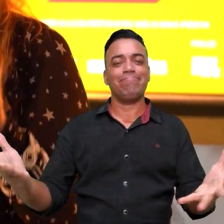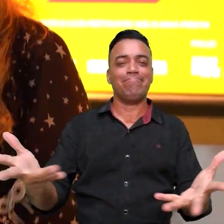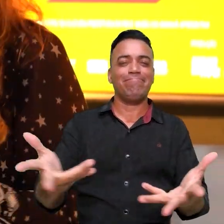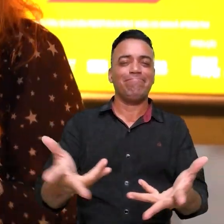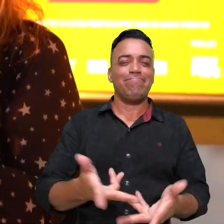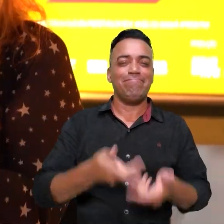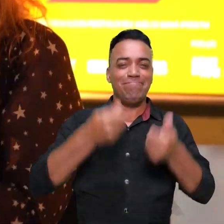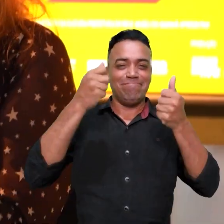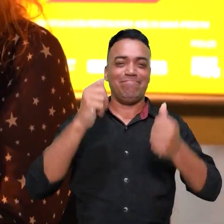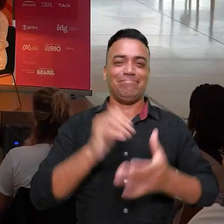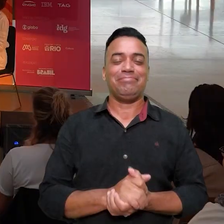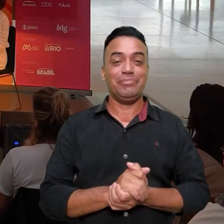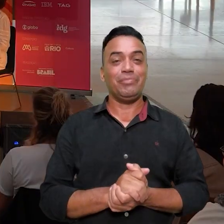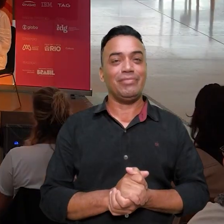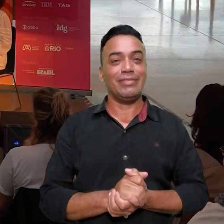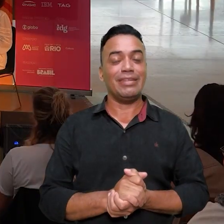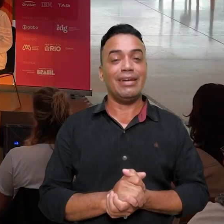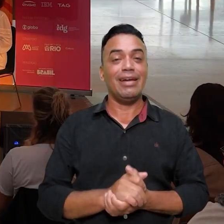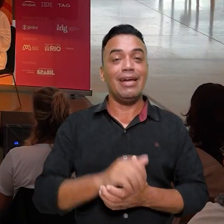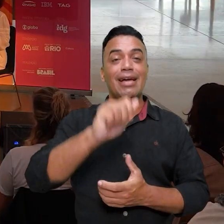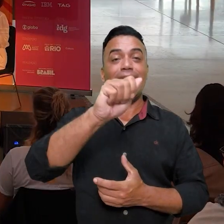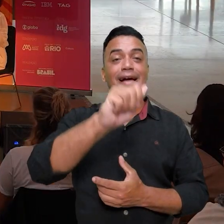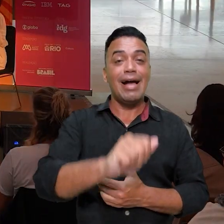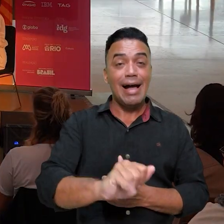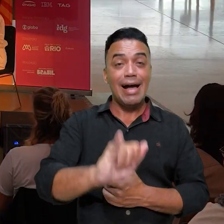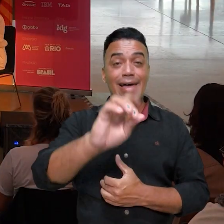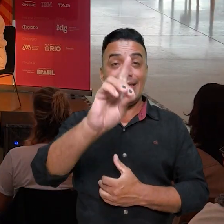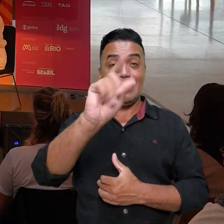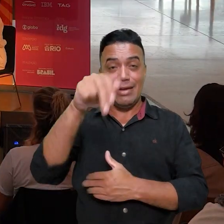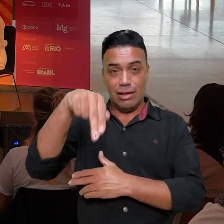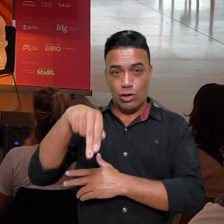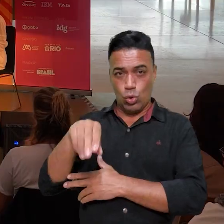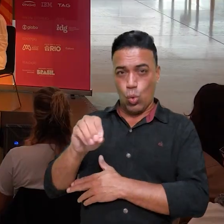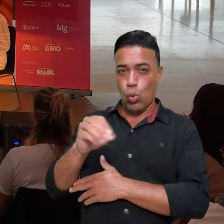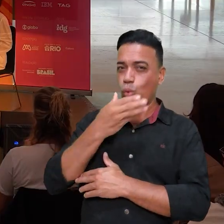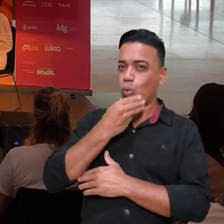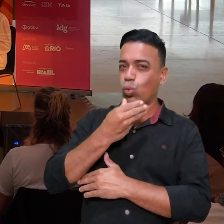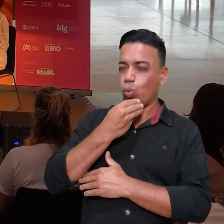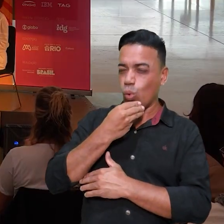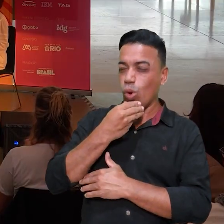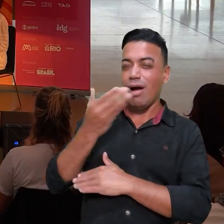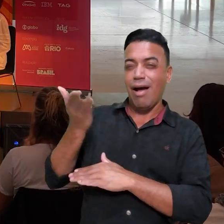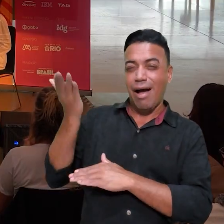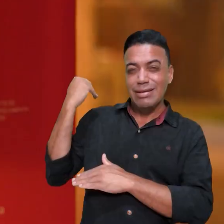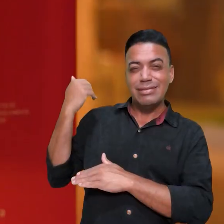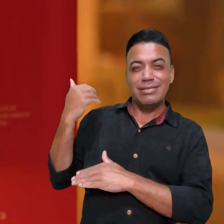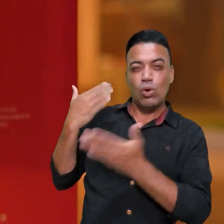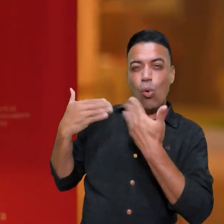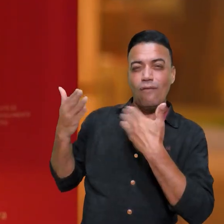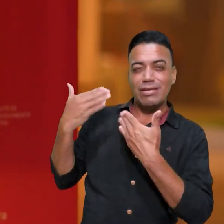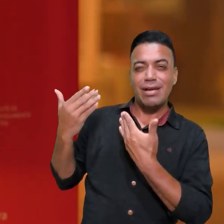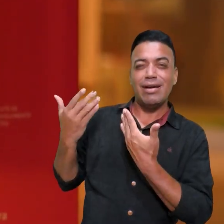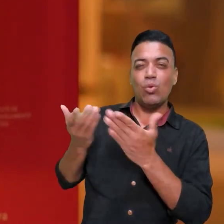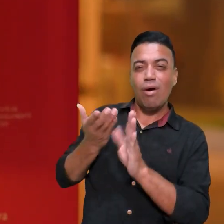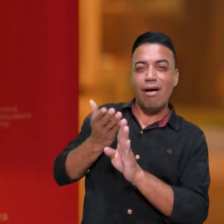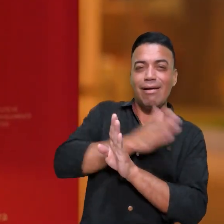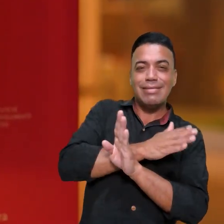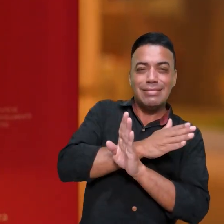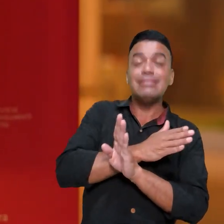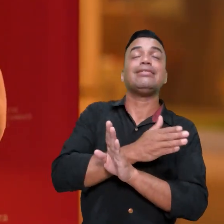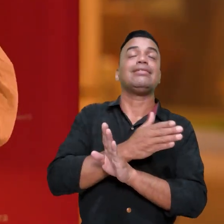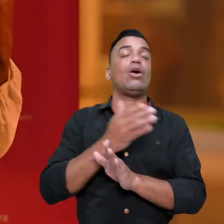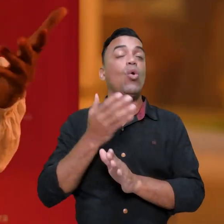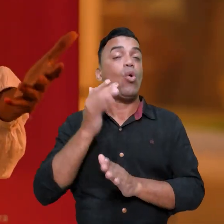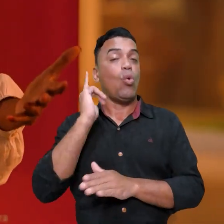maravilhosa. O Aidano, a gente estava no camarim ainda há pouco, vou falar aqui um bastidor, o Aidano contando que